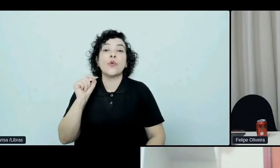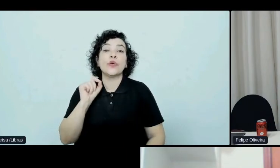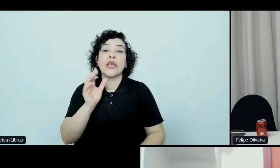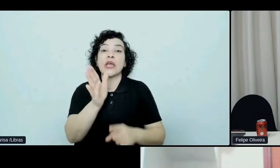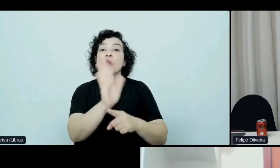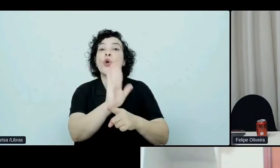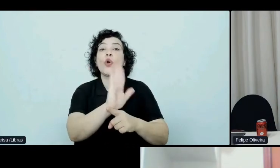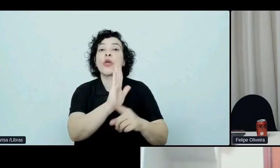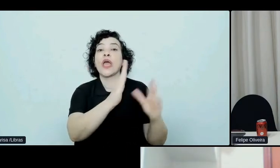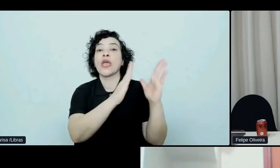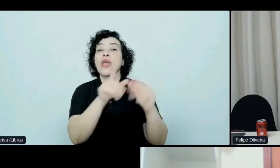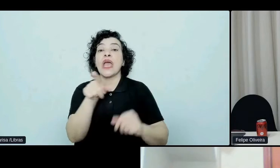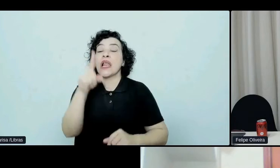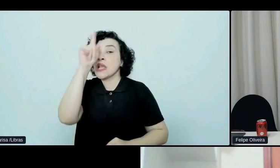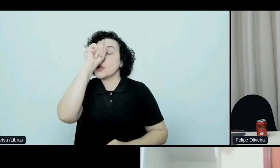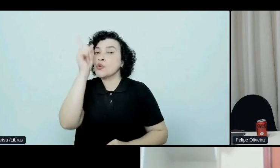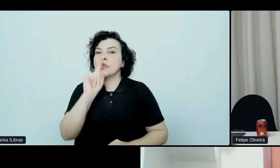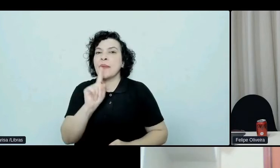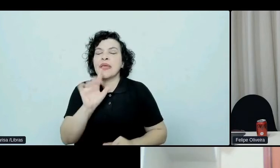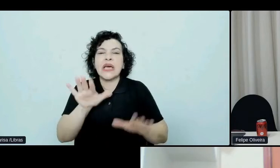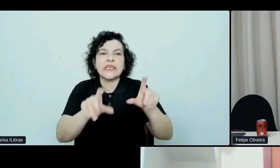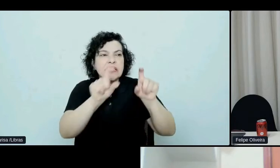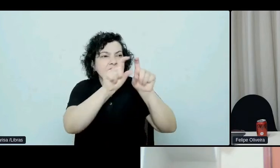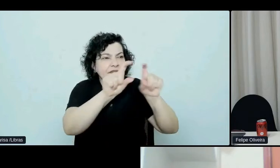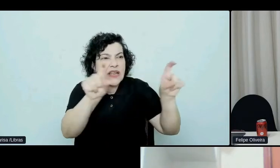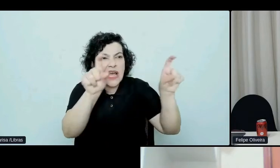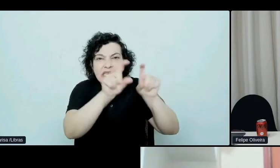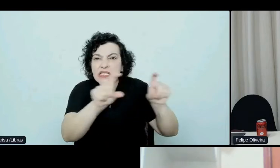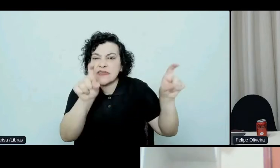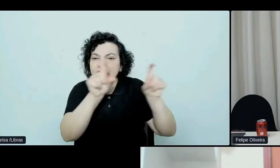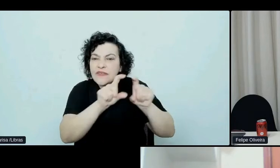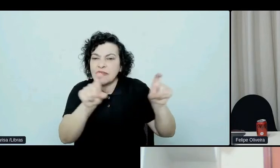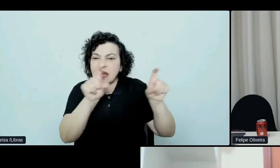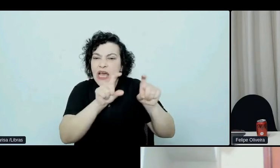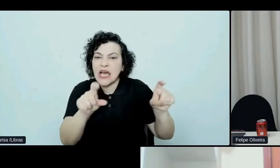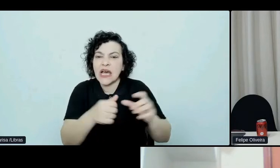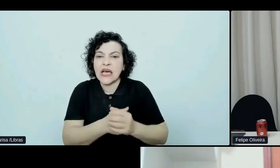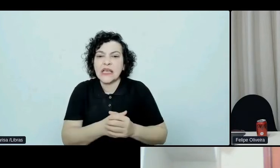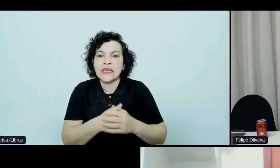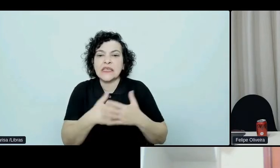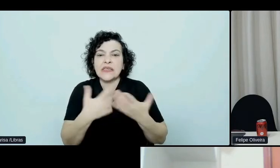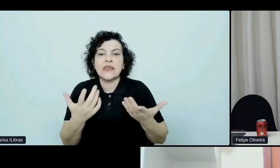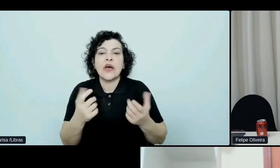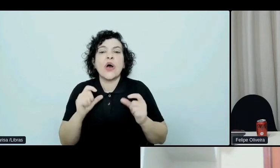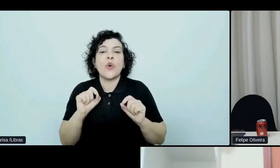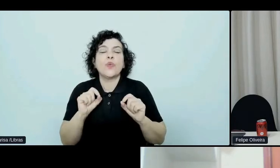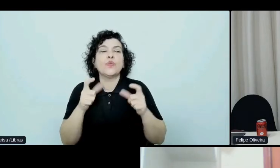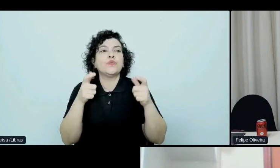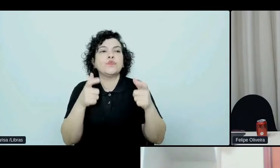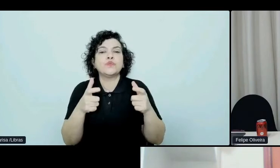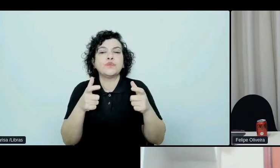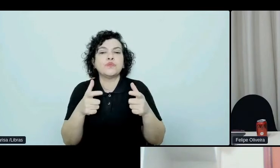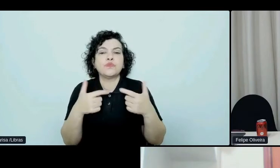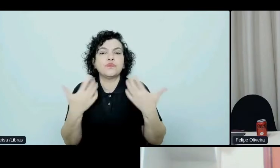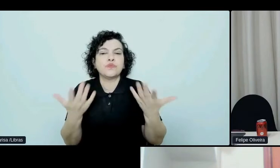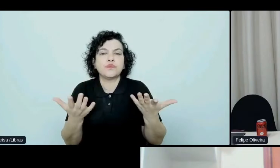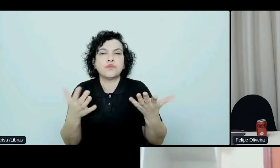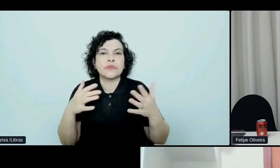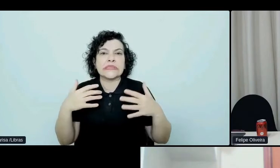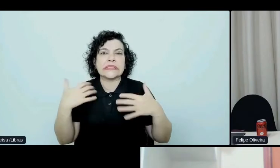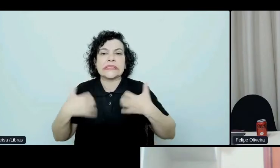em 30, menos até 10 segundos dele falando, eu falei, esse cara é autista? Peraí, a gente não estava assistindo um